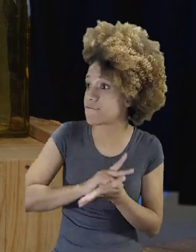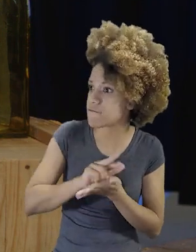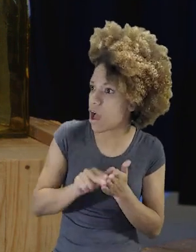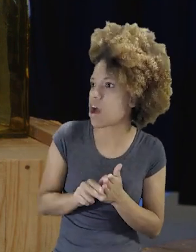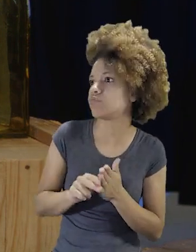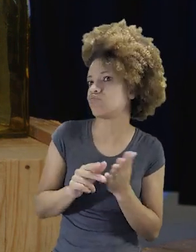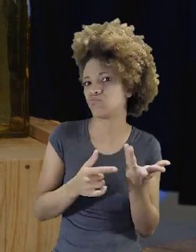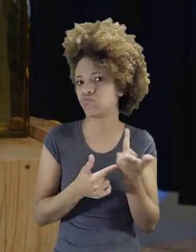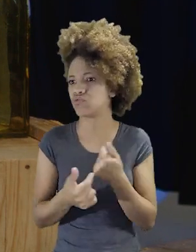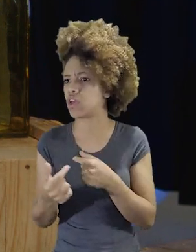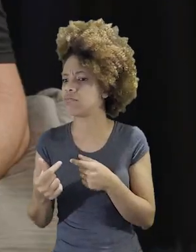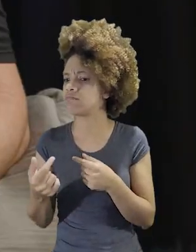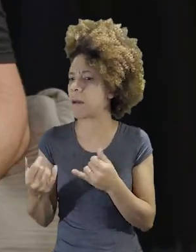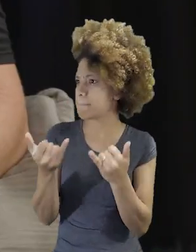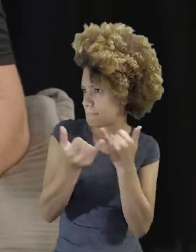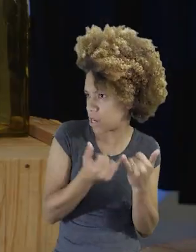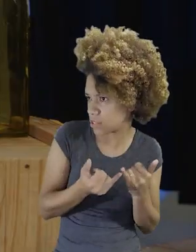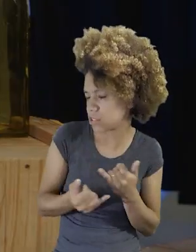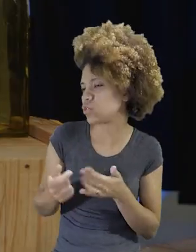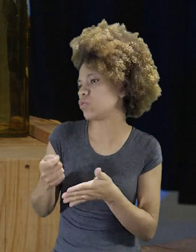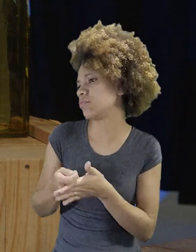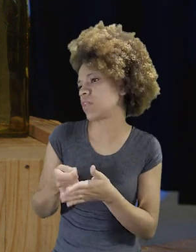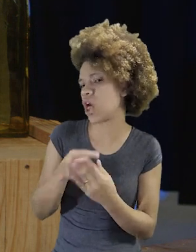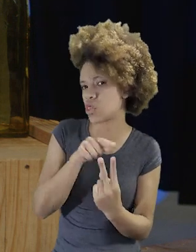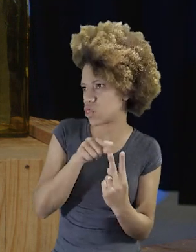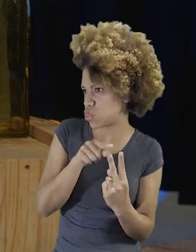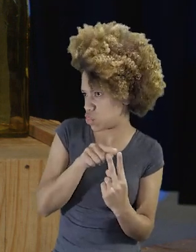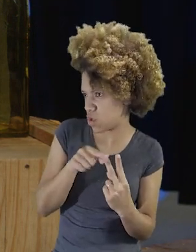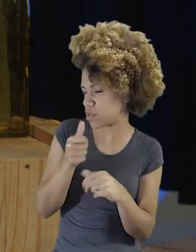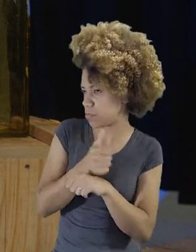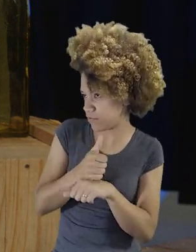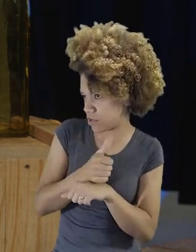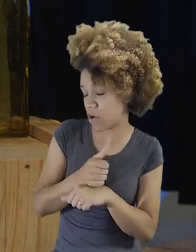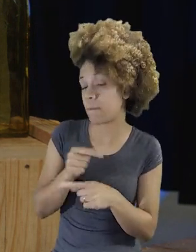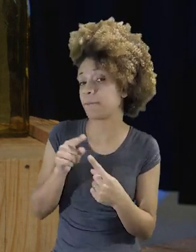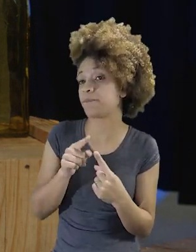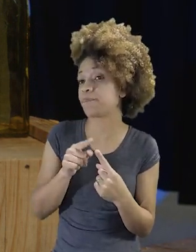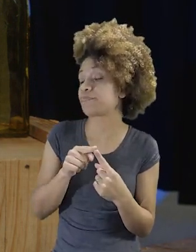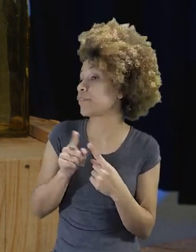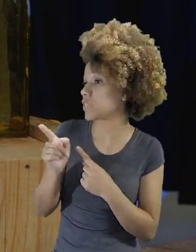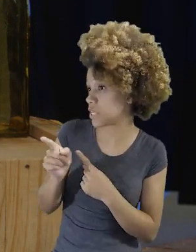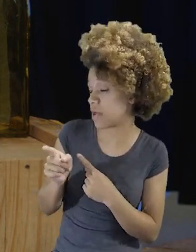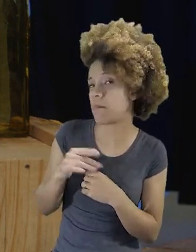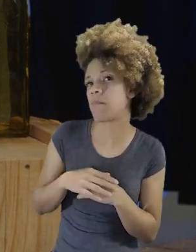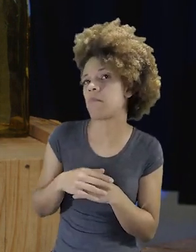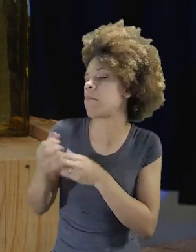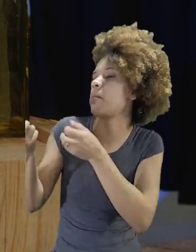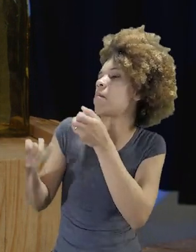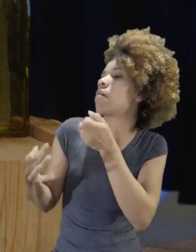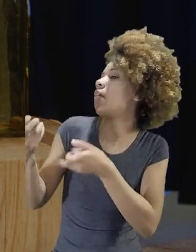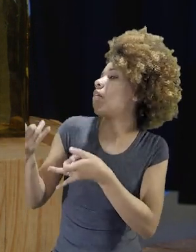uma um monte de contracultura de coincidência Assim entre os ofícios nas duas nas duas profissões você